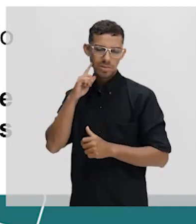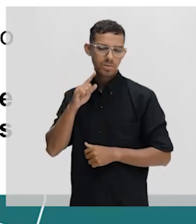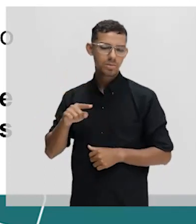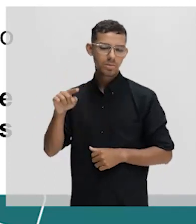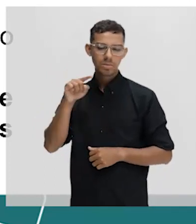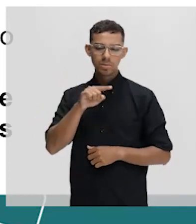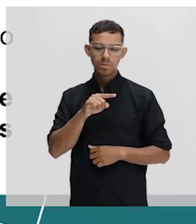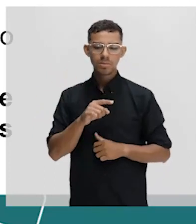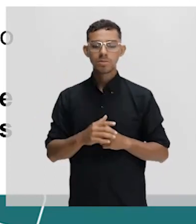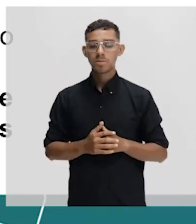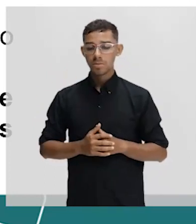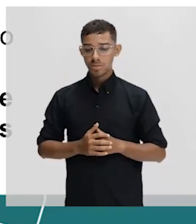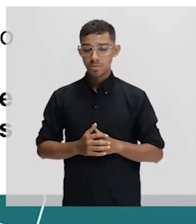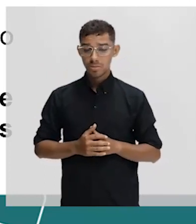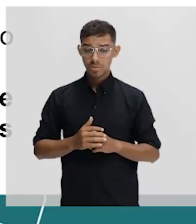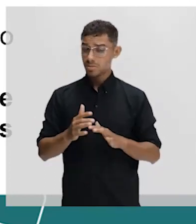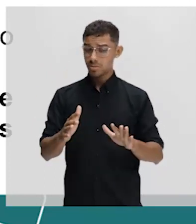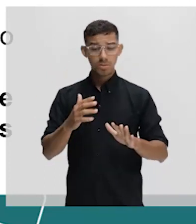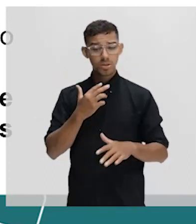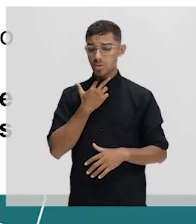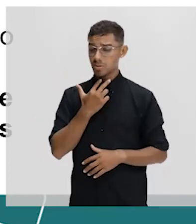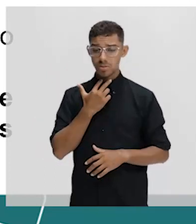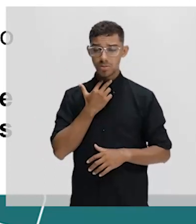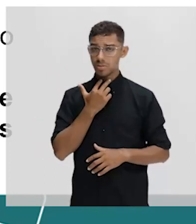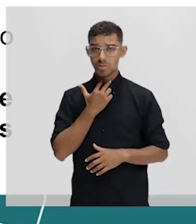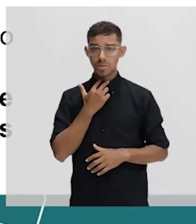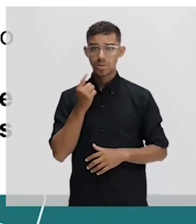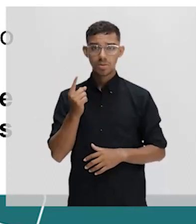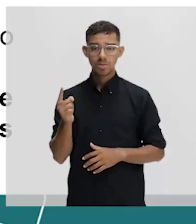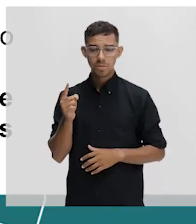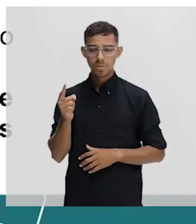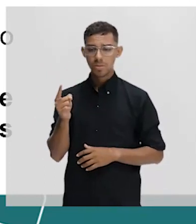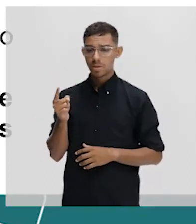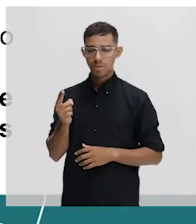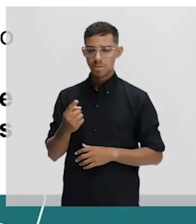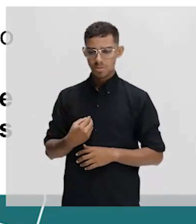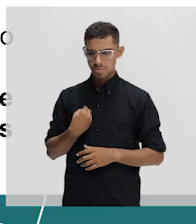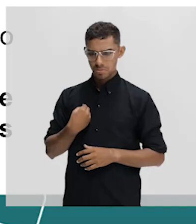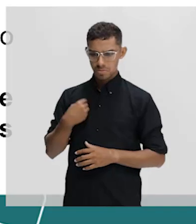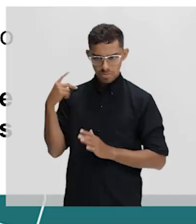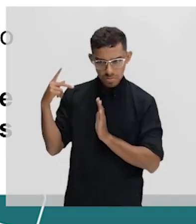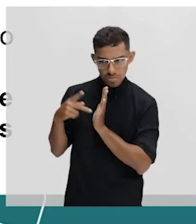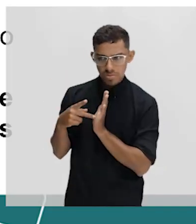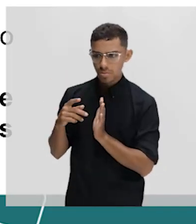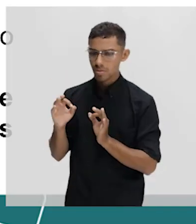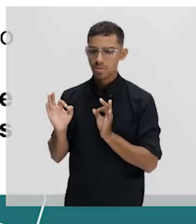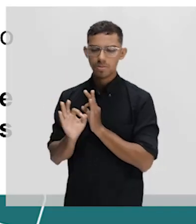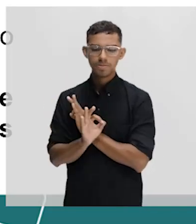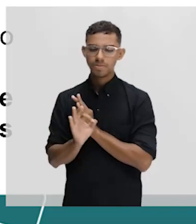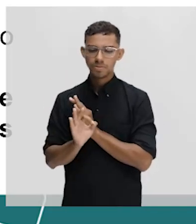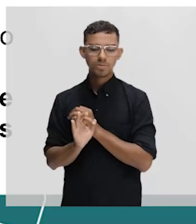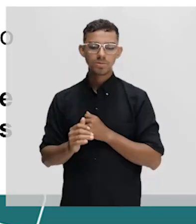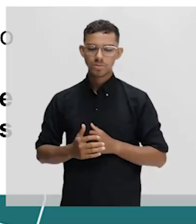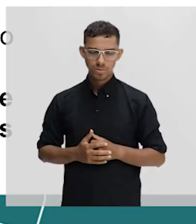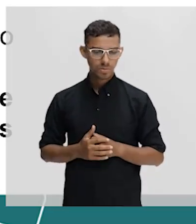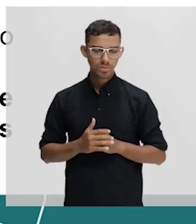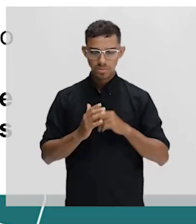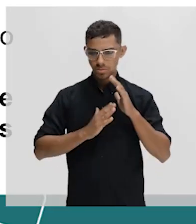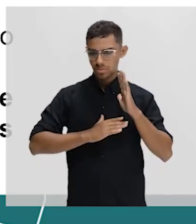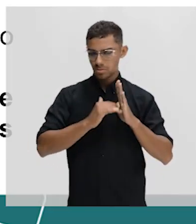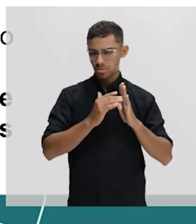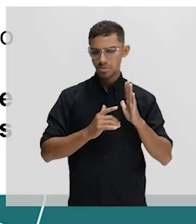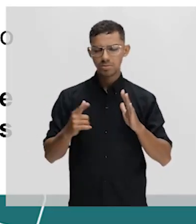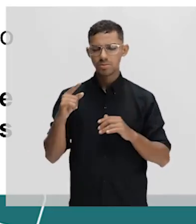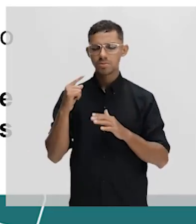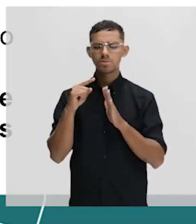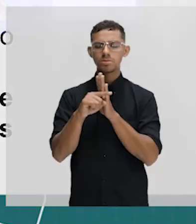acusada de iconoclastia. Então, você não podia ter uma escultura que fosse extremamente realista. Você não podia ter uma pintura que fosse extremamente realista. Aí vocês